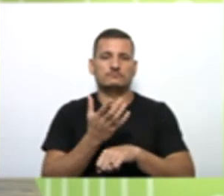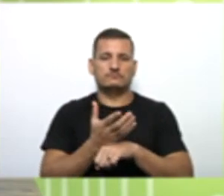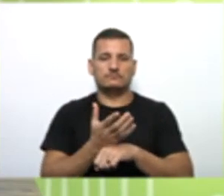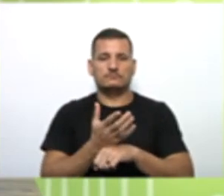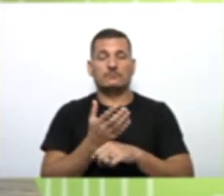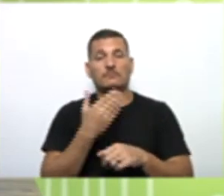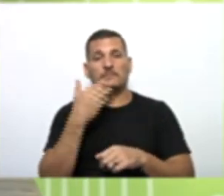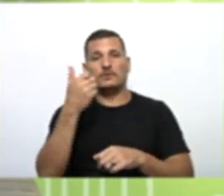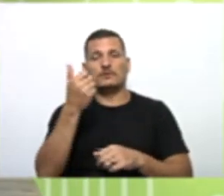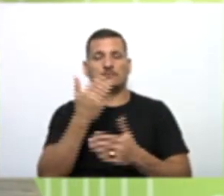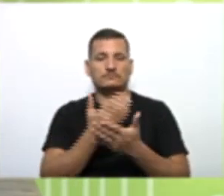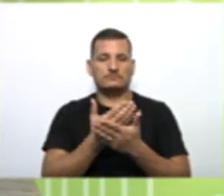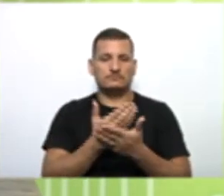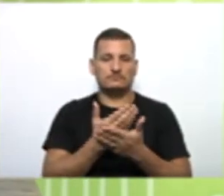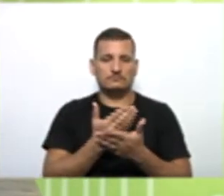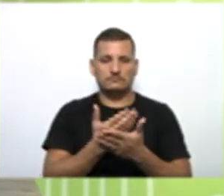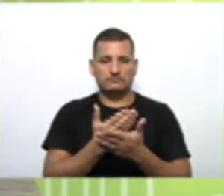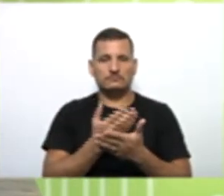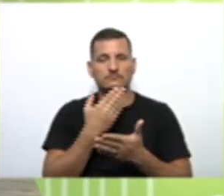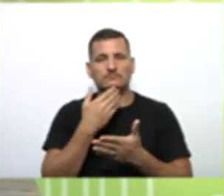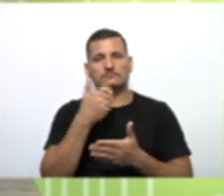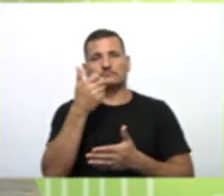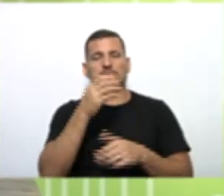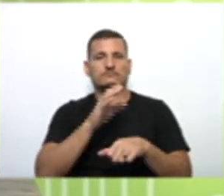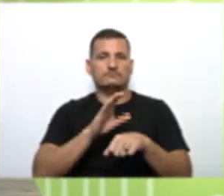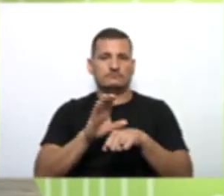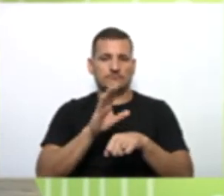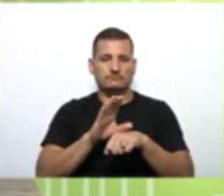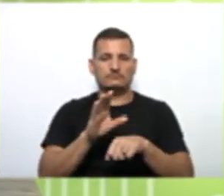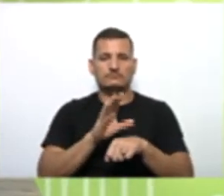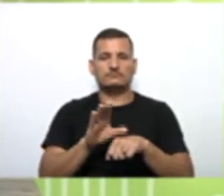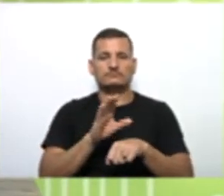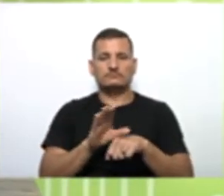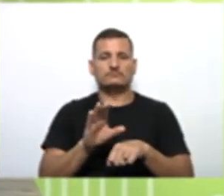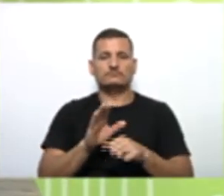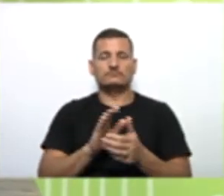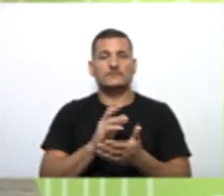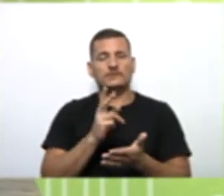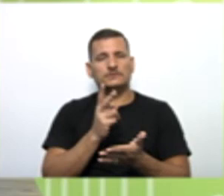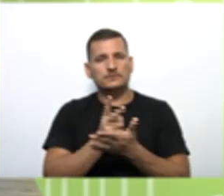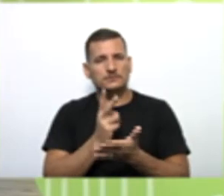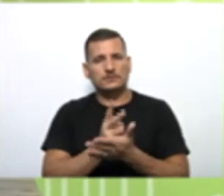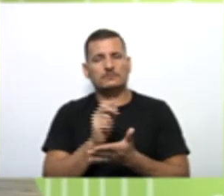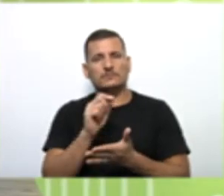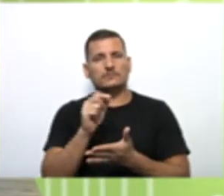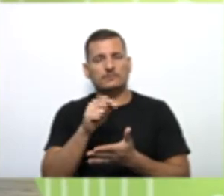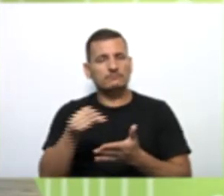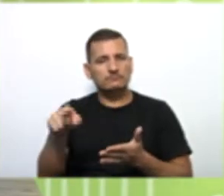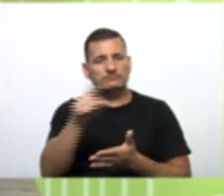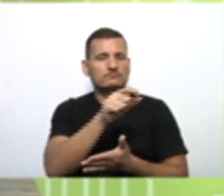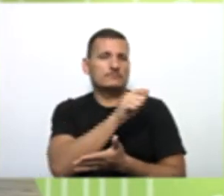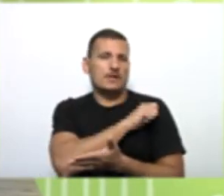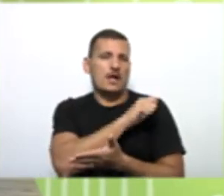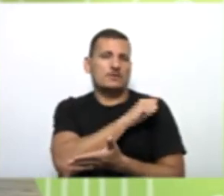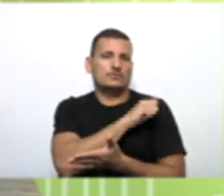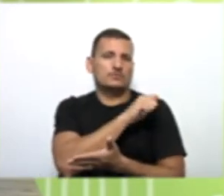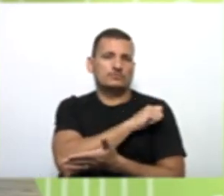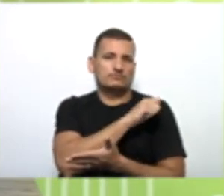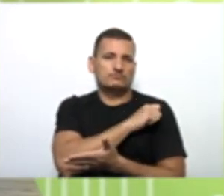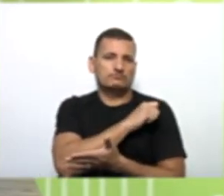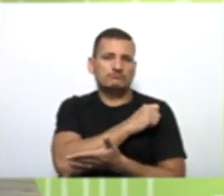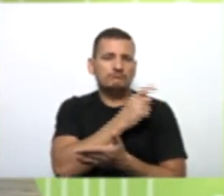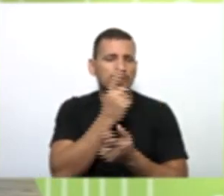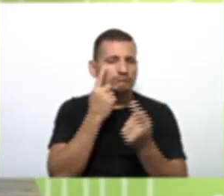melhoramos a nossa aula, que nós melhoramos o curso. É sempre a perspectiva de vocês que vai transformar